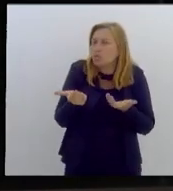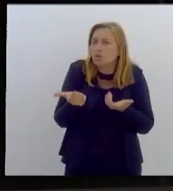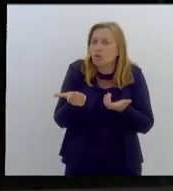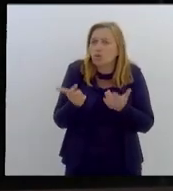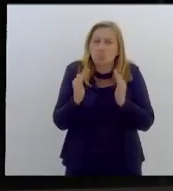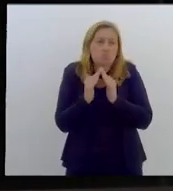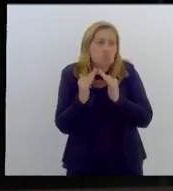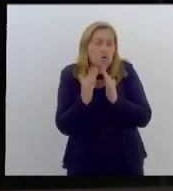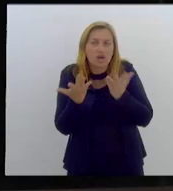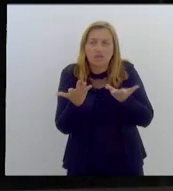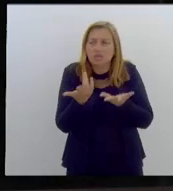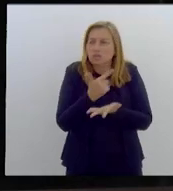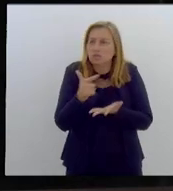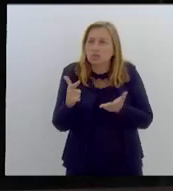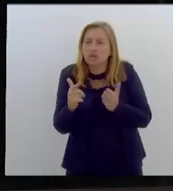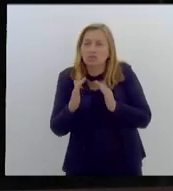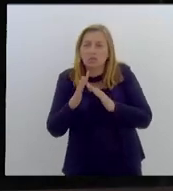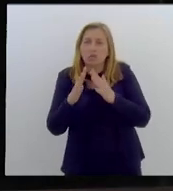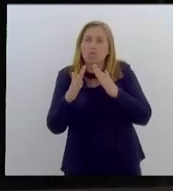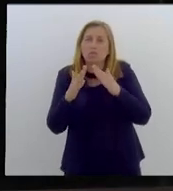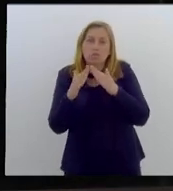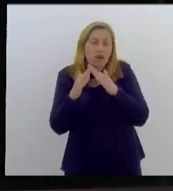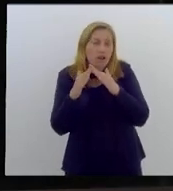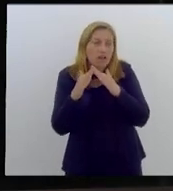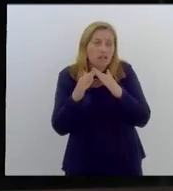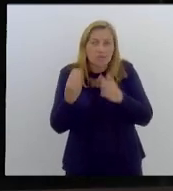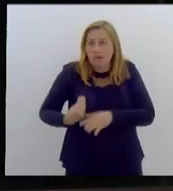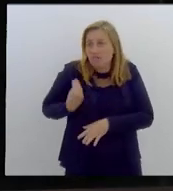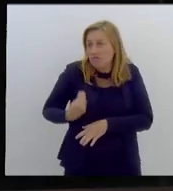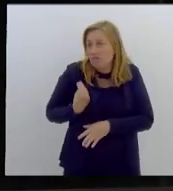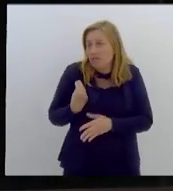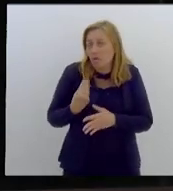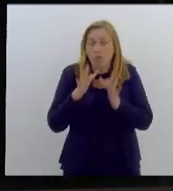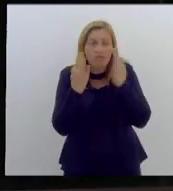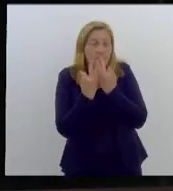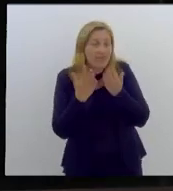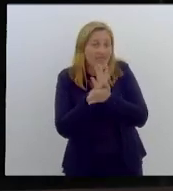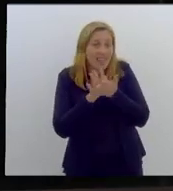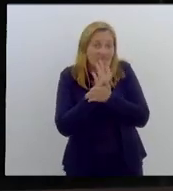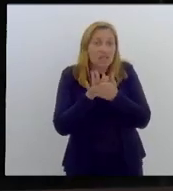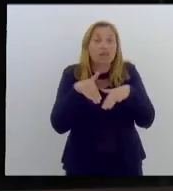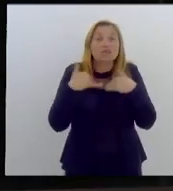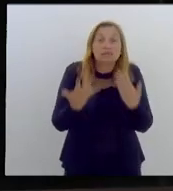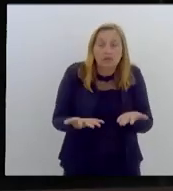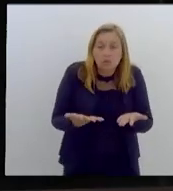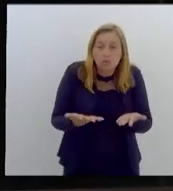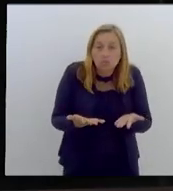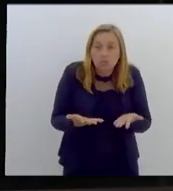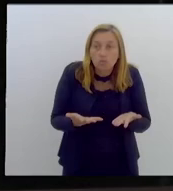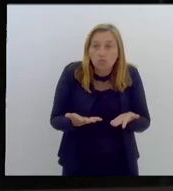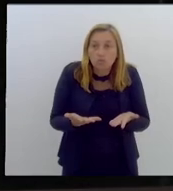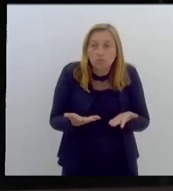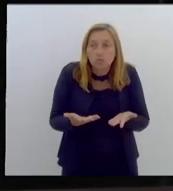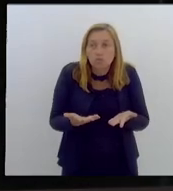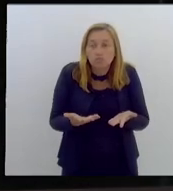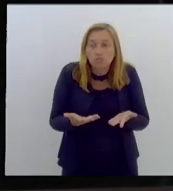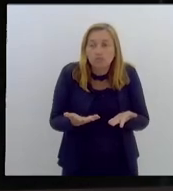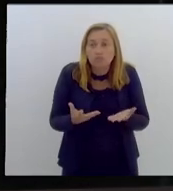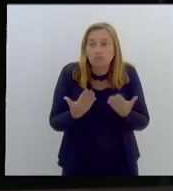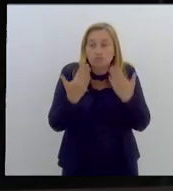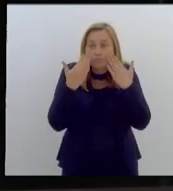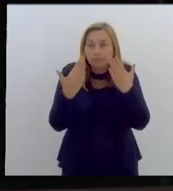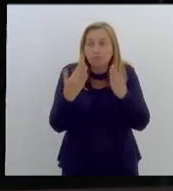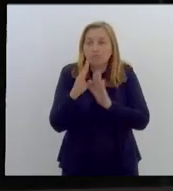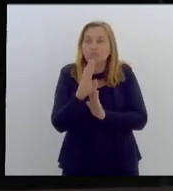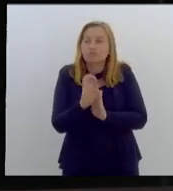uma moradia, não tem um teto para ficar debaixo com suas famílias. Então, eu apresento